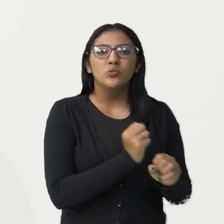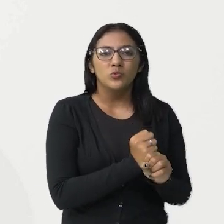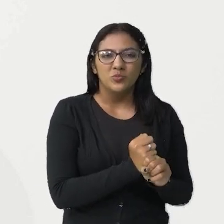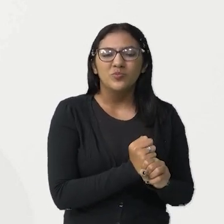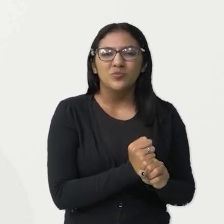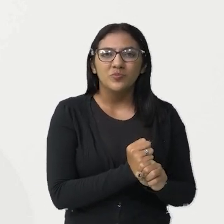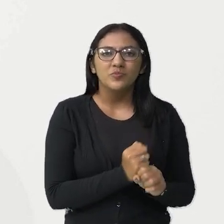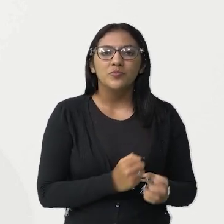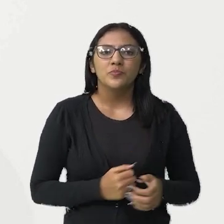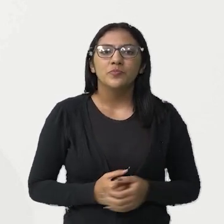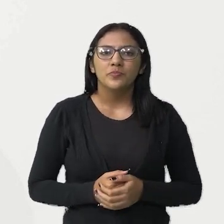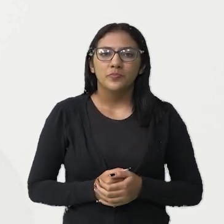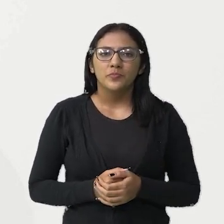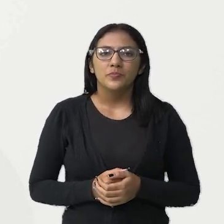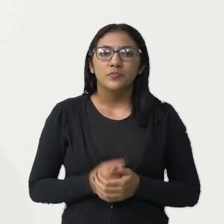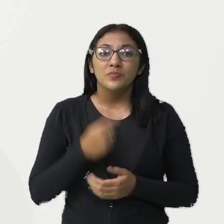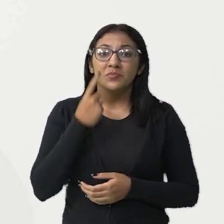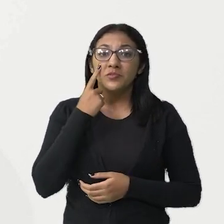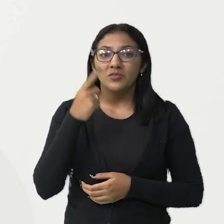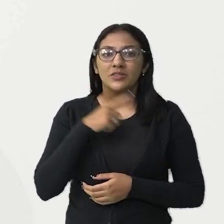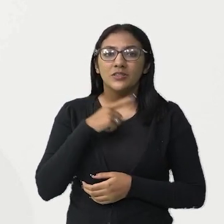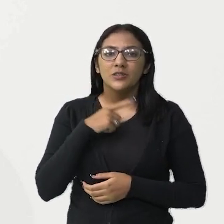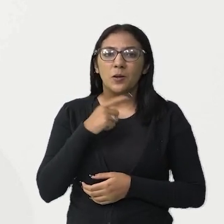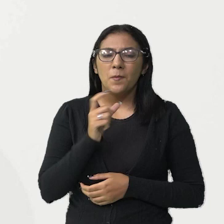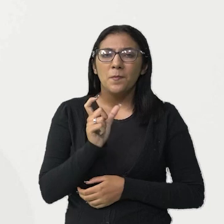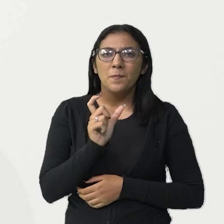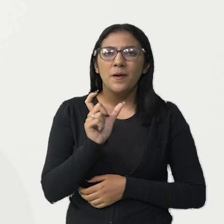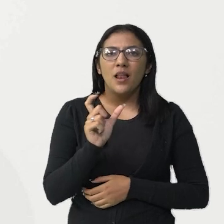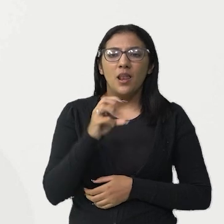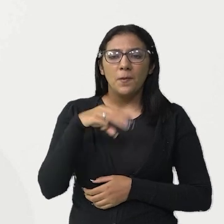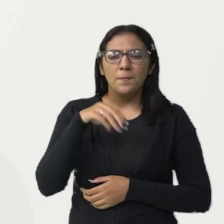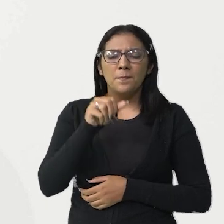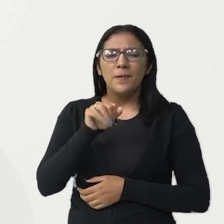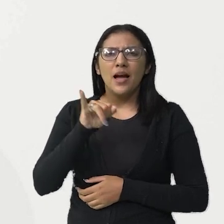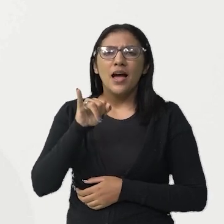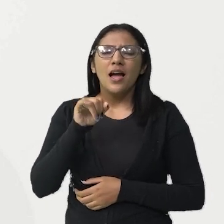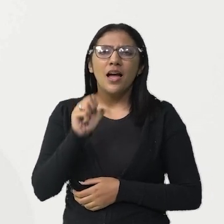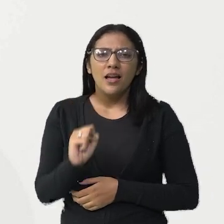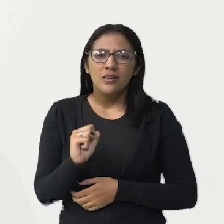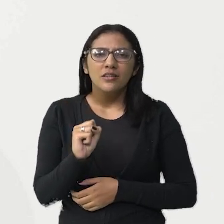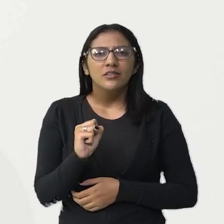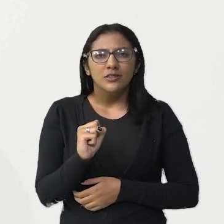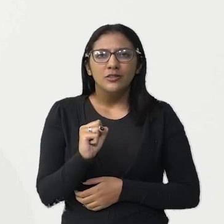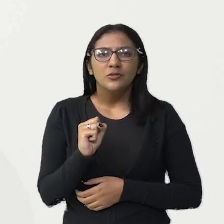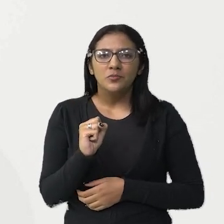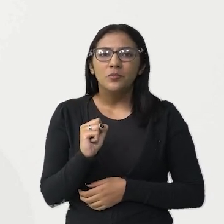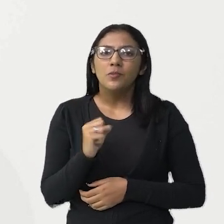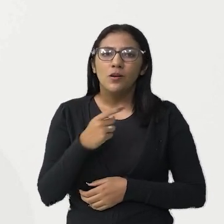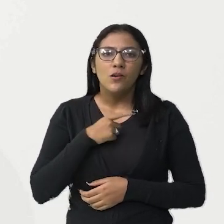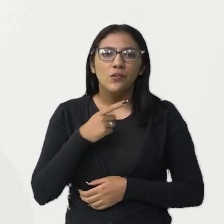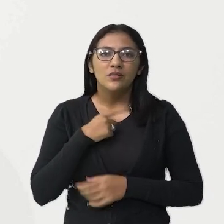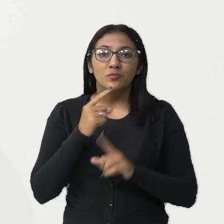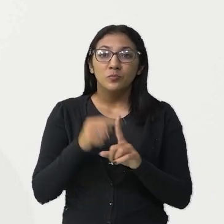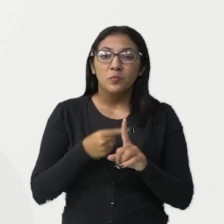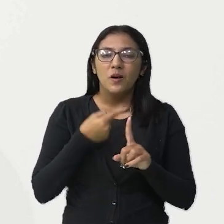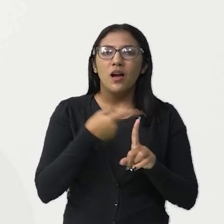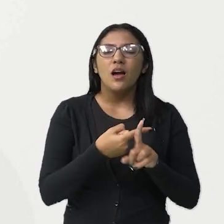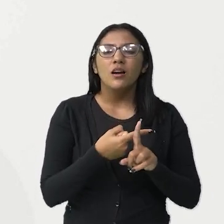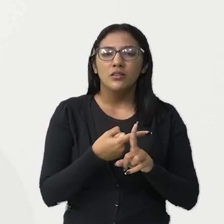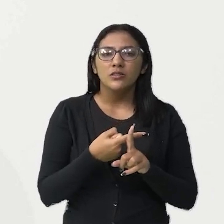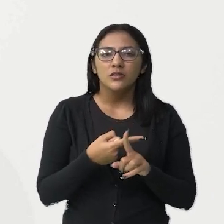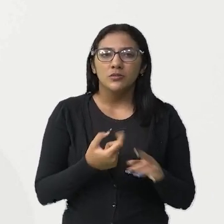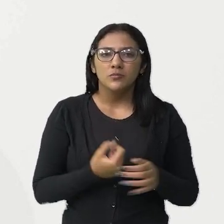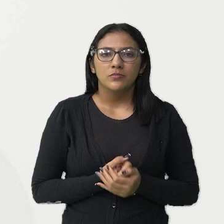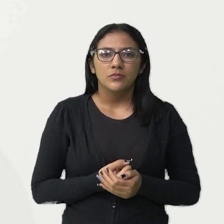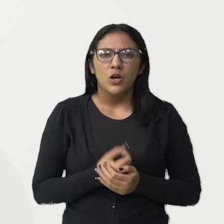pessoas se complicam, né? Tem uma palavrinha aqui essencial, ó, que é o mais. Então são mais 4 pessoas. Não